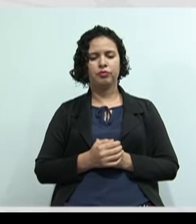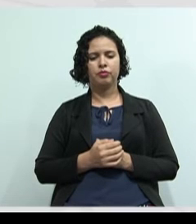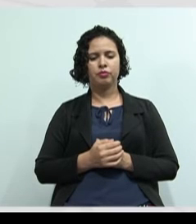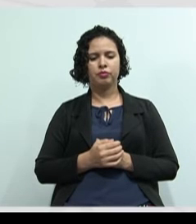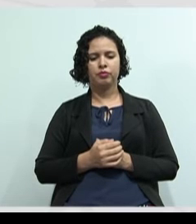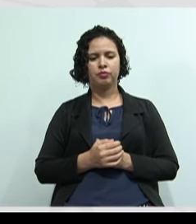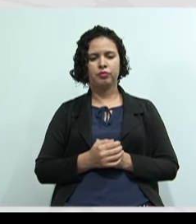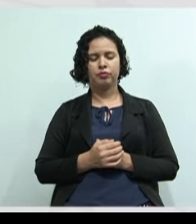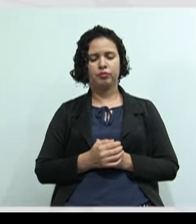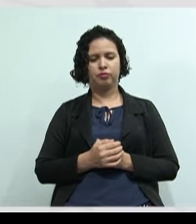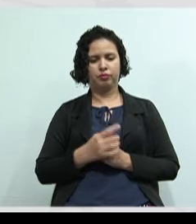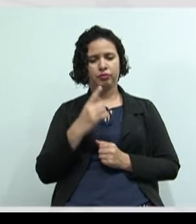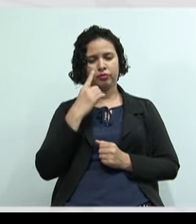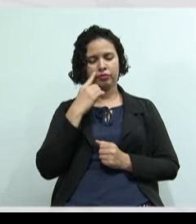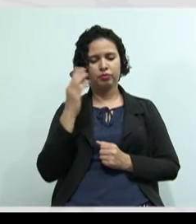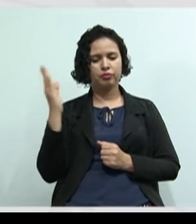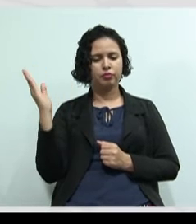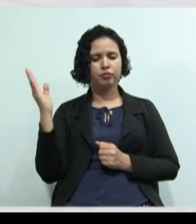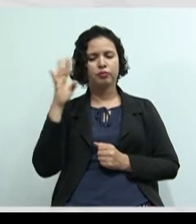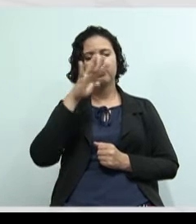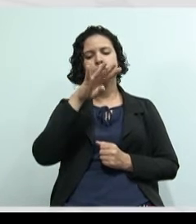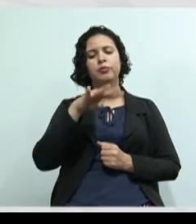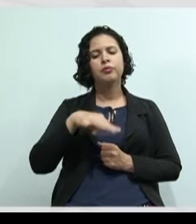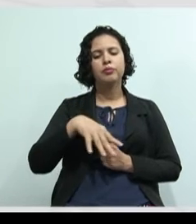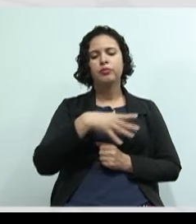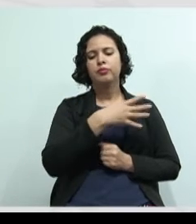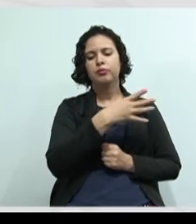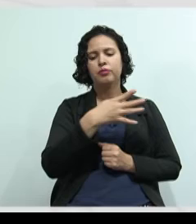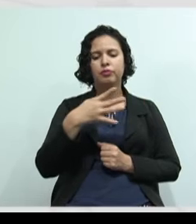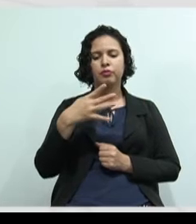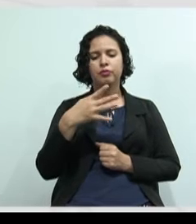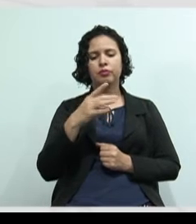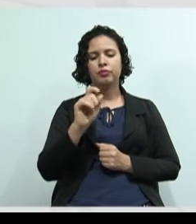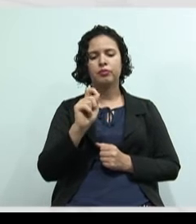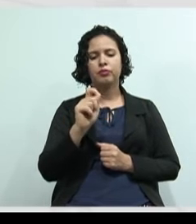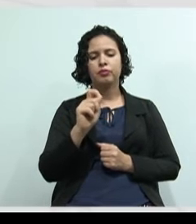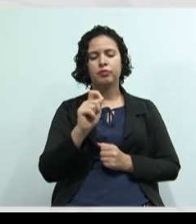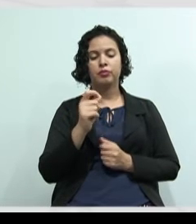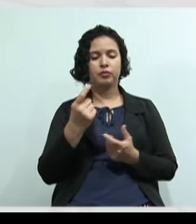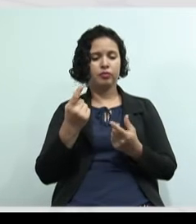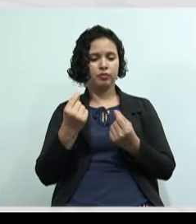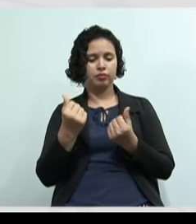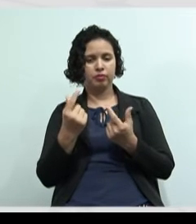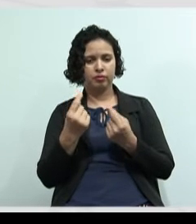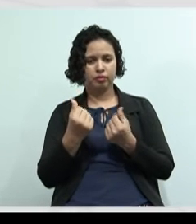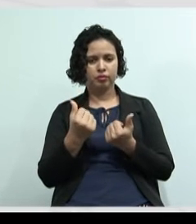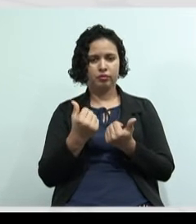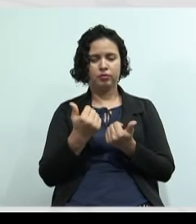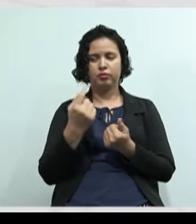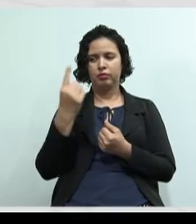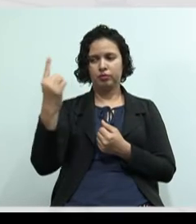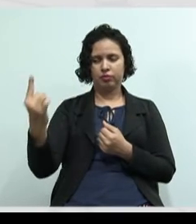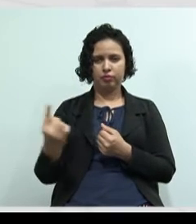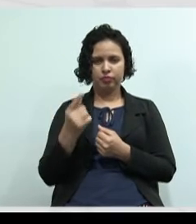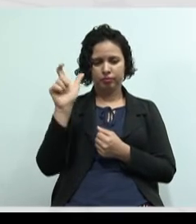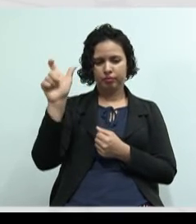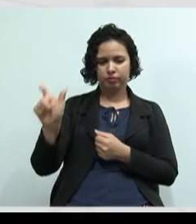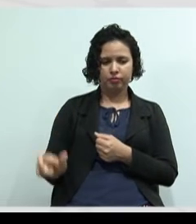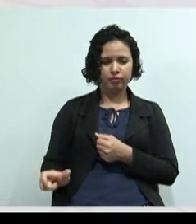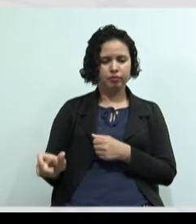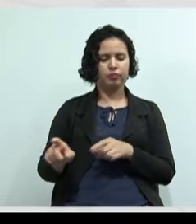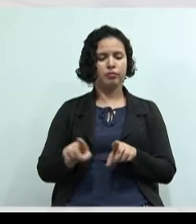para vocês. Está aqui, antes de nós passarmos lá, ó. São as perspectivas financeiras, a perspectiva de clientes,